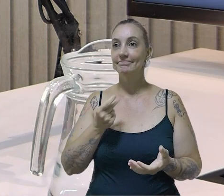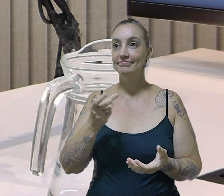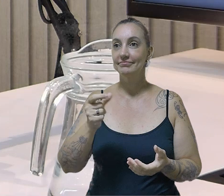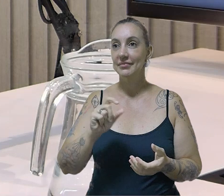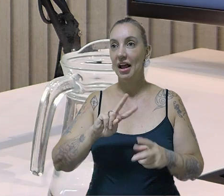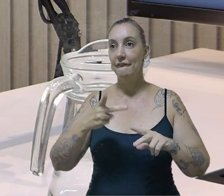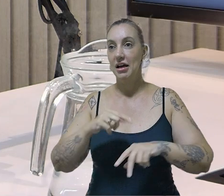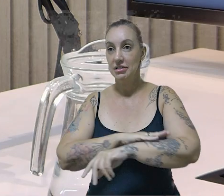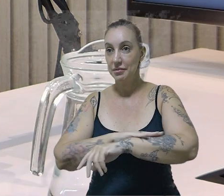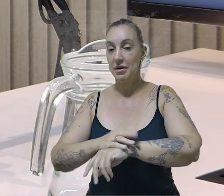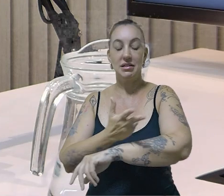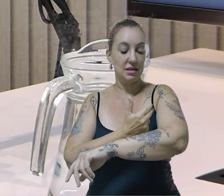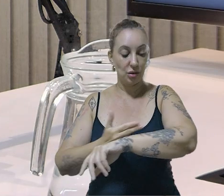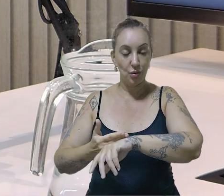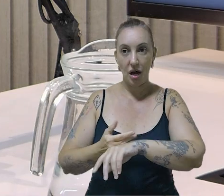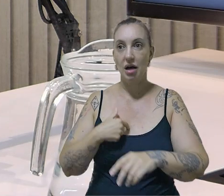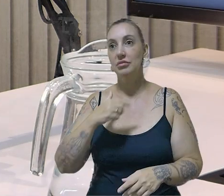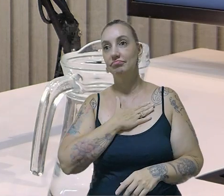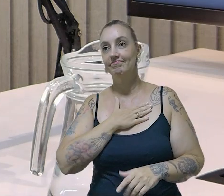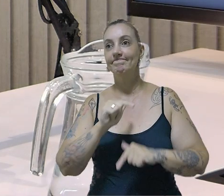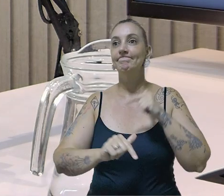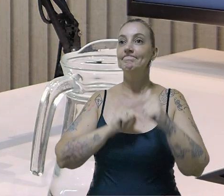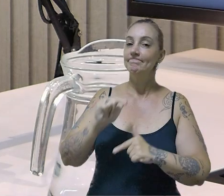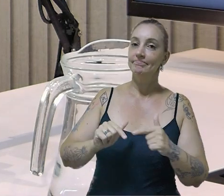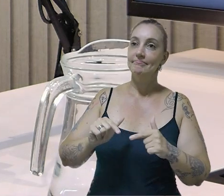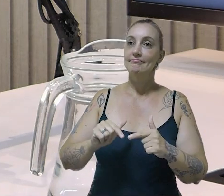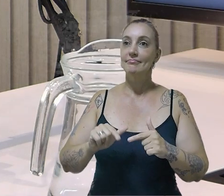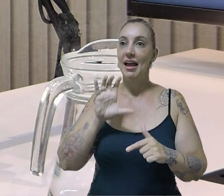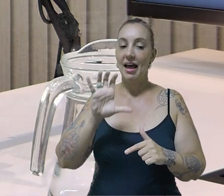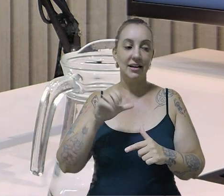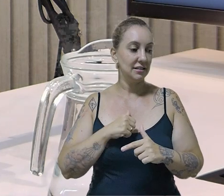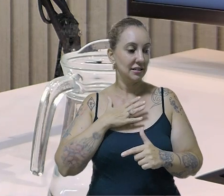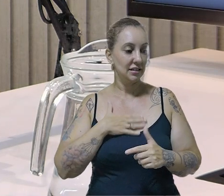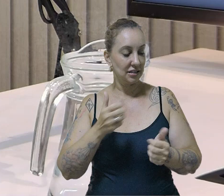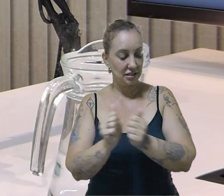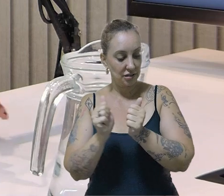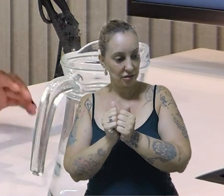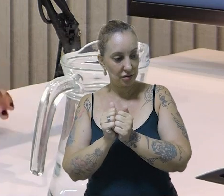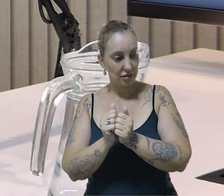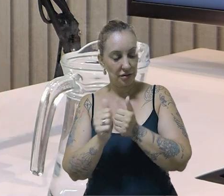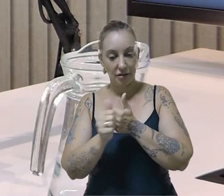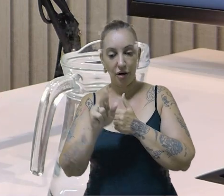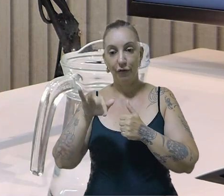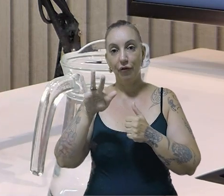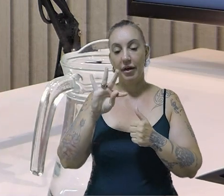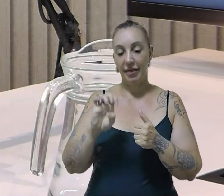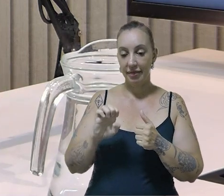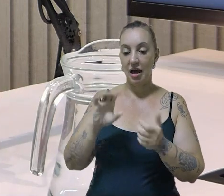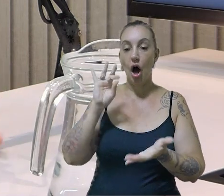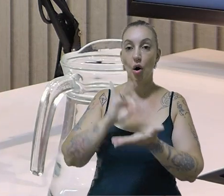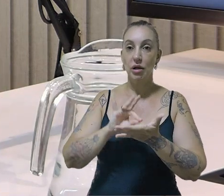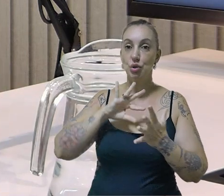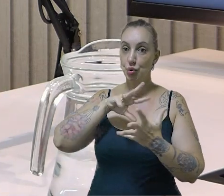avesso da pele pelo tatuagem uhum Acho que são trabalhos que eu é desses também que eu quis ficar perto assim Como fente assim a origem do